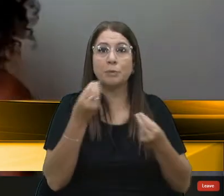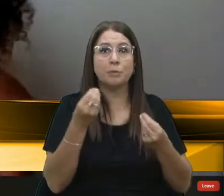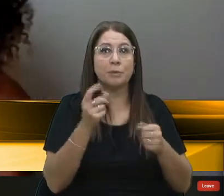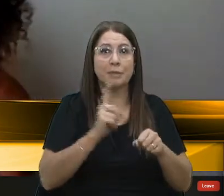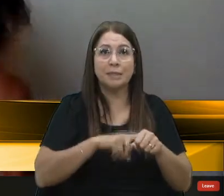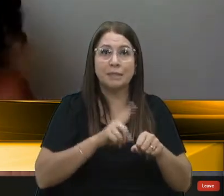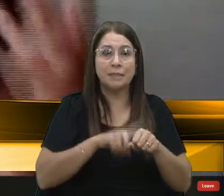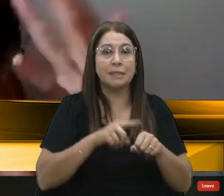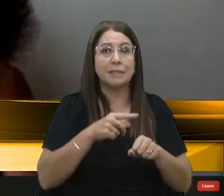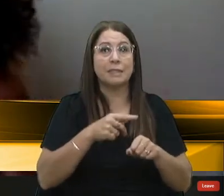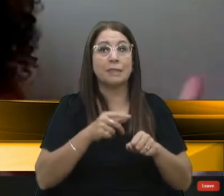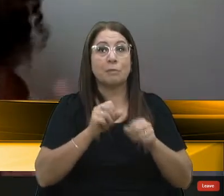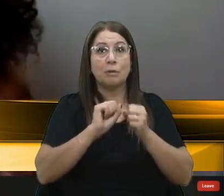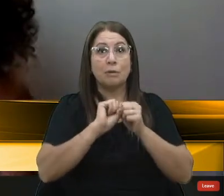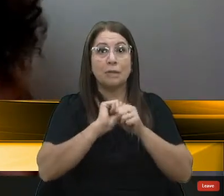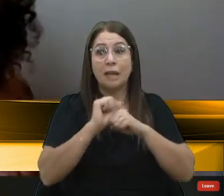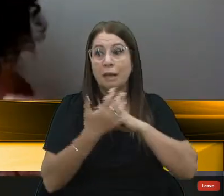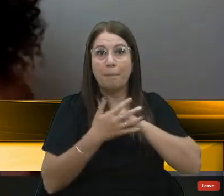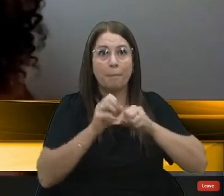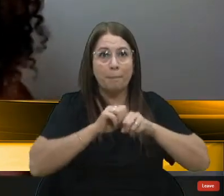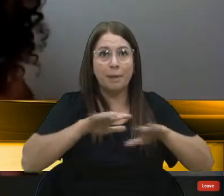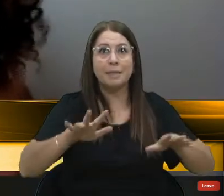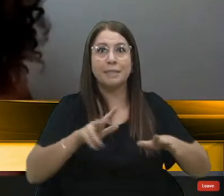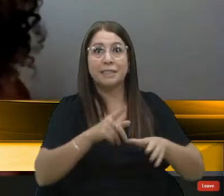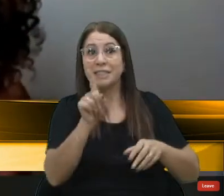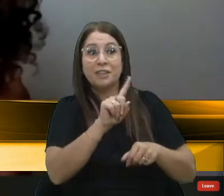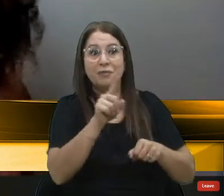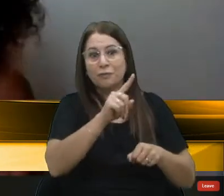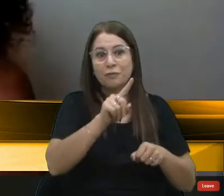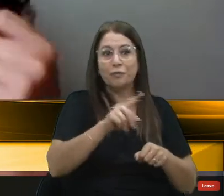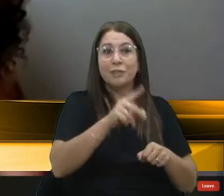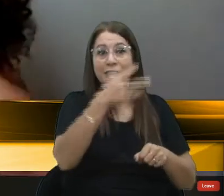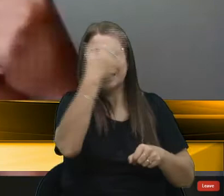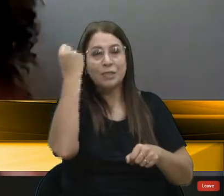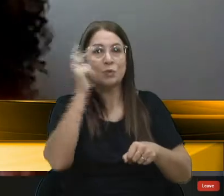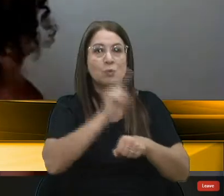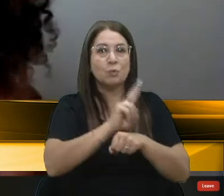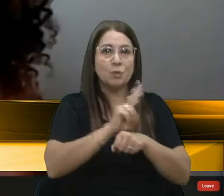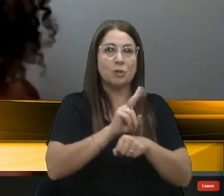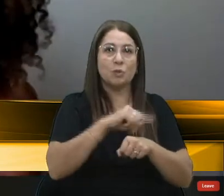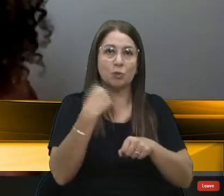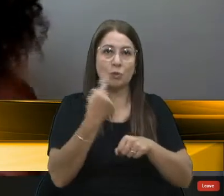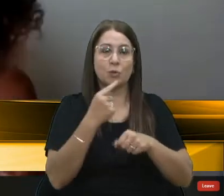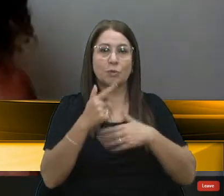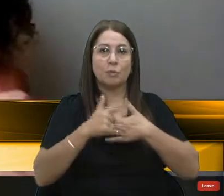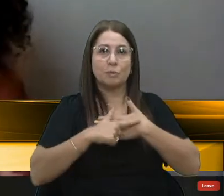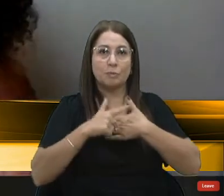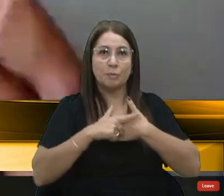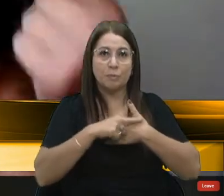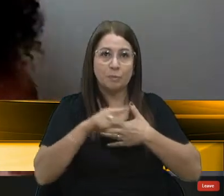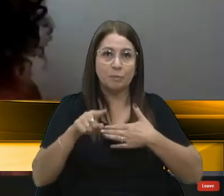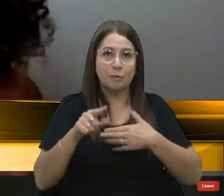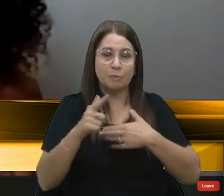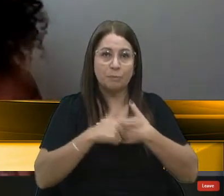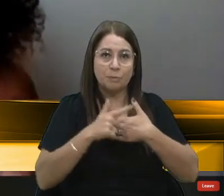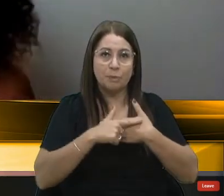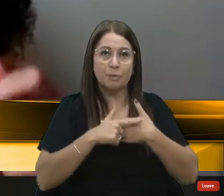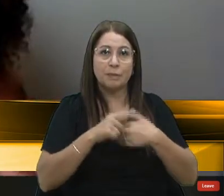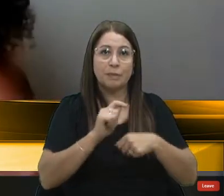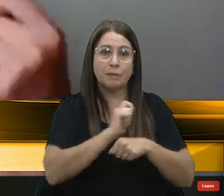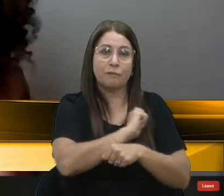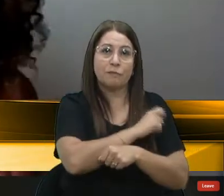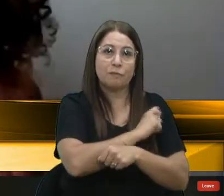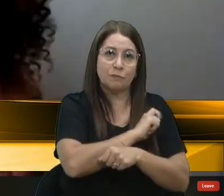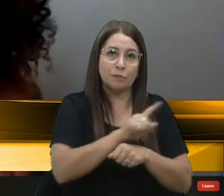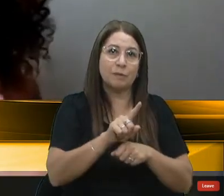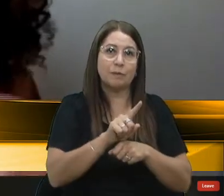nessa pandemia e as pessoas, infelizmente, vão deixando os cuidados de lado. Então, nós temos esse papel e o nosso papel fiscalizador, nosso